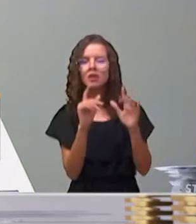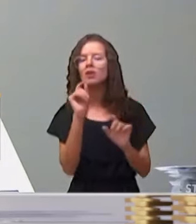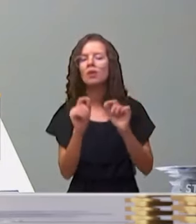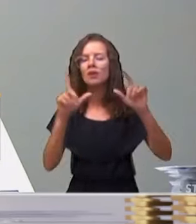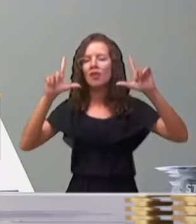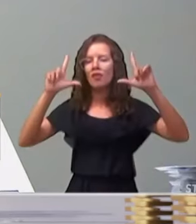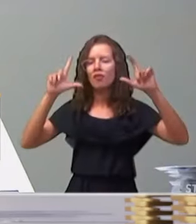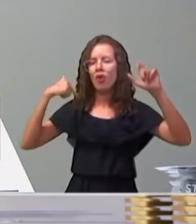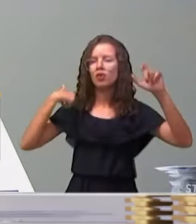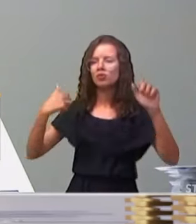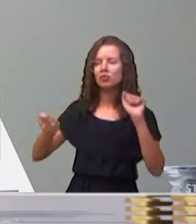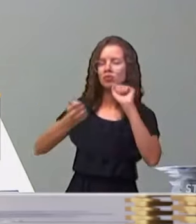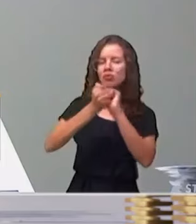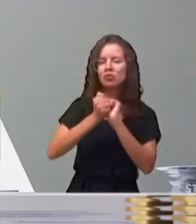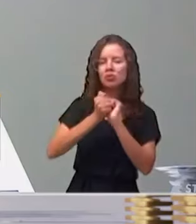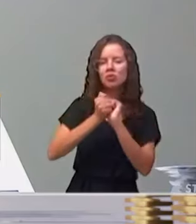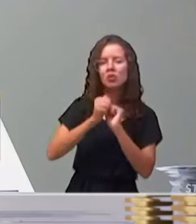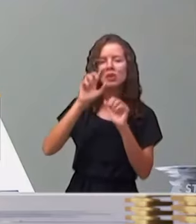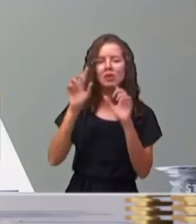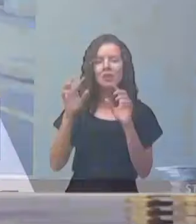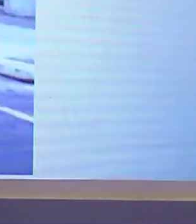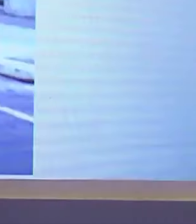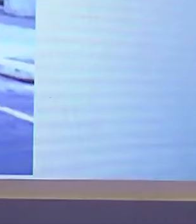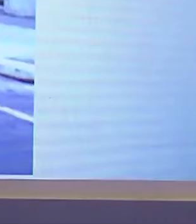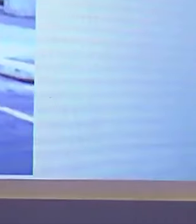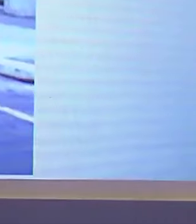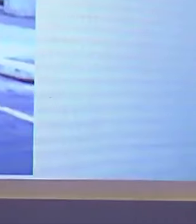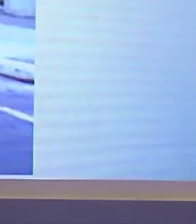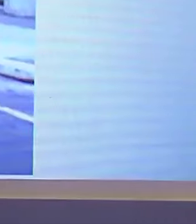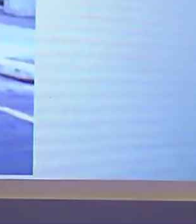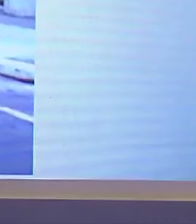pronunciamento, e a gente aguarda, Colombo. Beatriz Manfredini, ao vivo e direto de São Paulo.